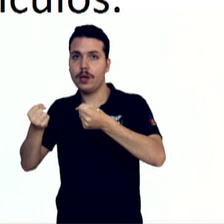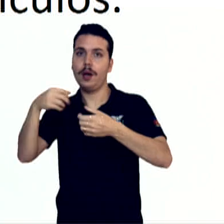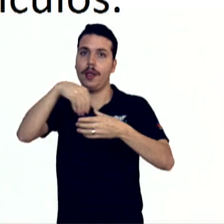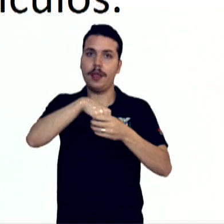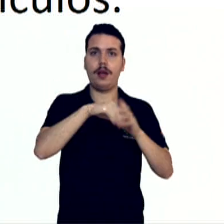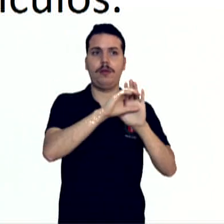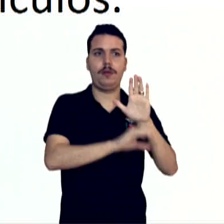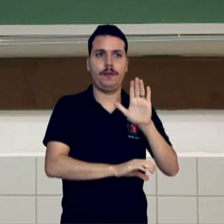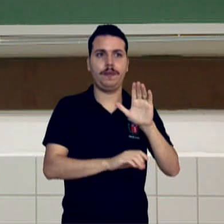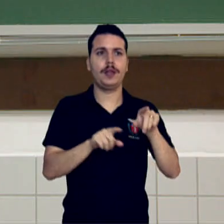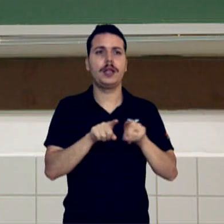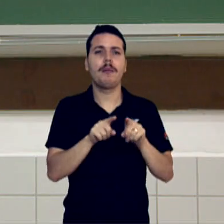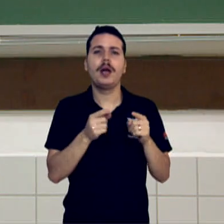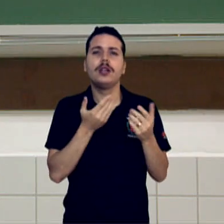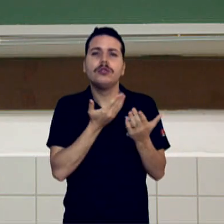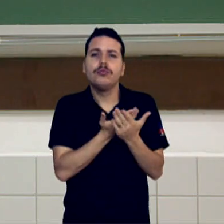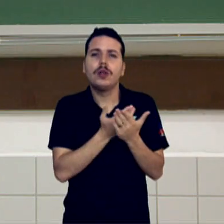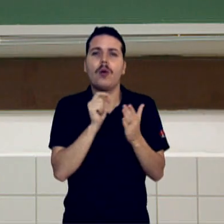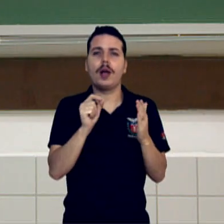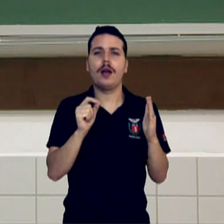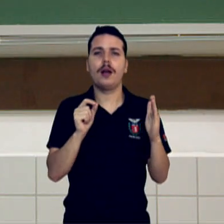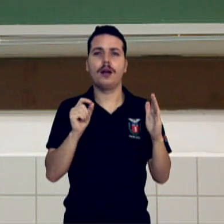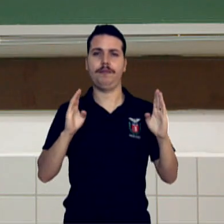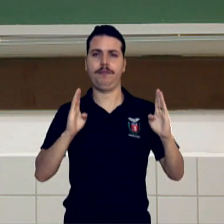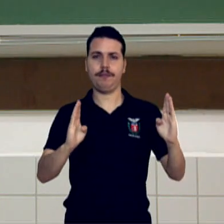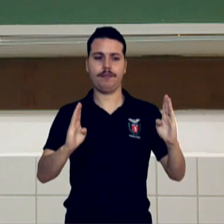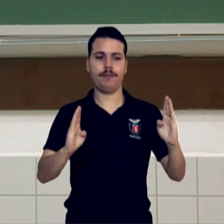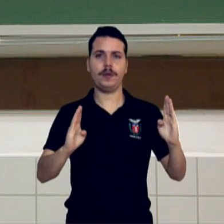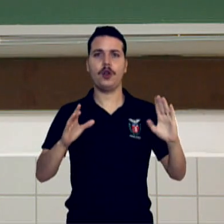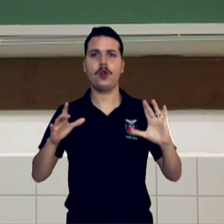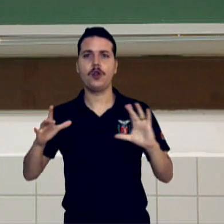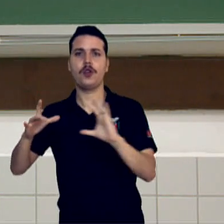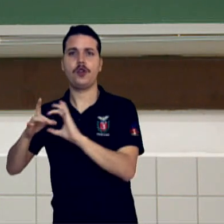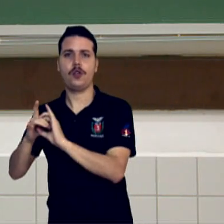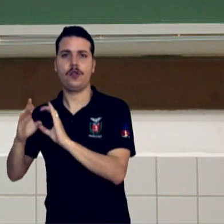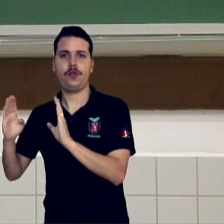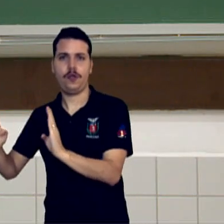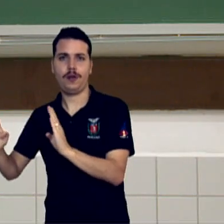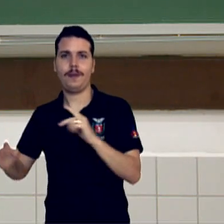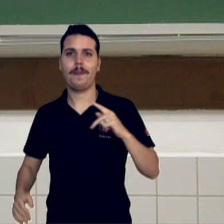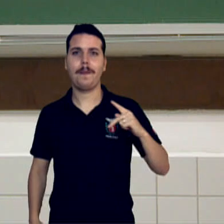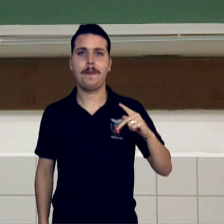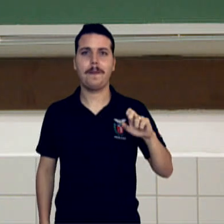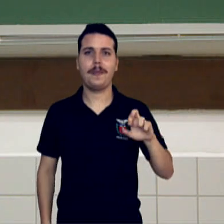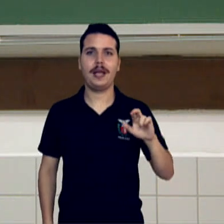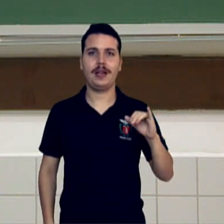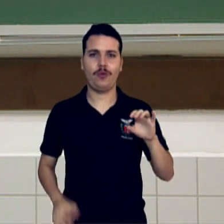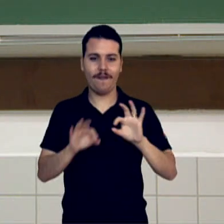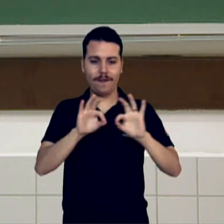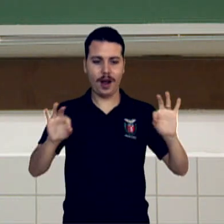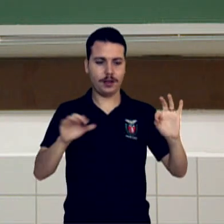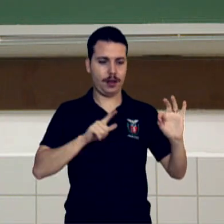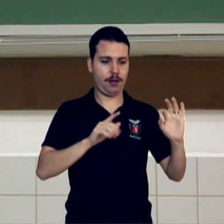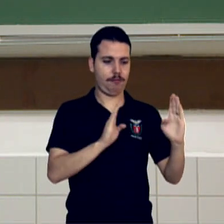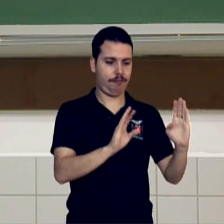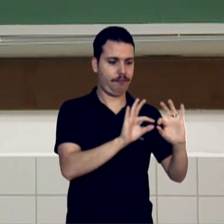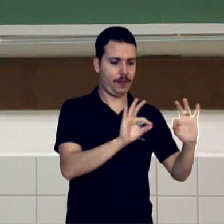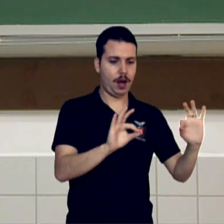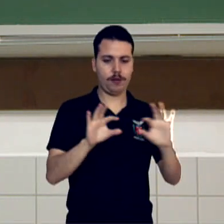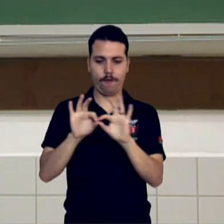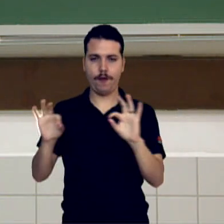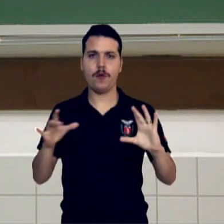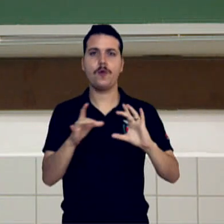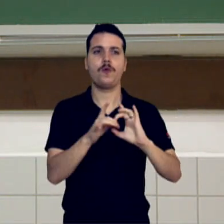de currículos. Então, veja, currículo em língua portuguesa se escreve assim,